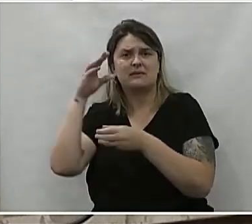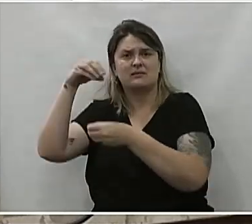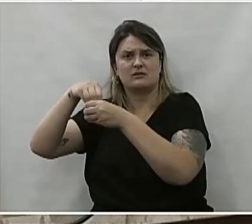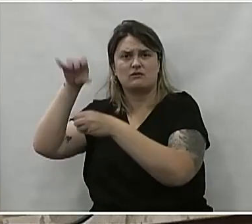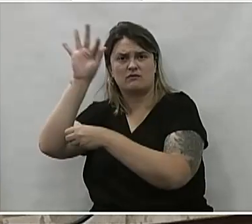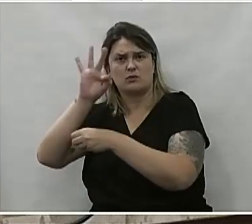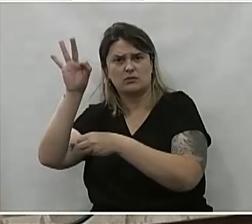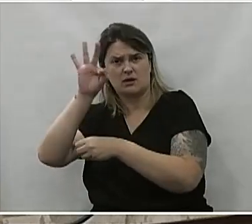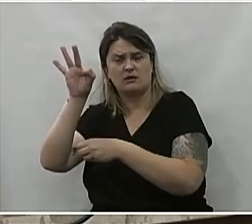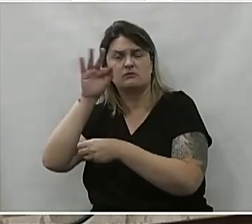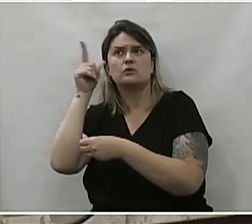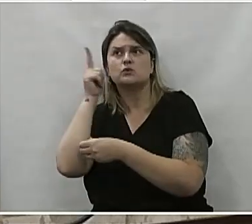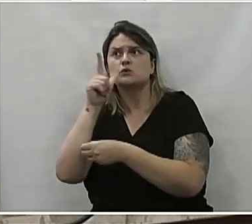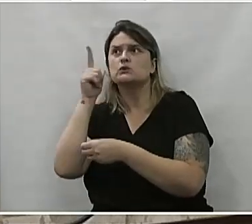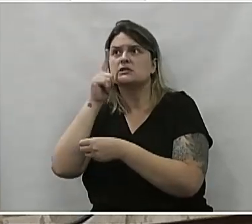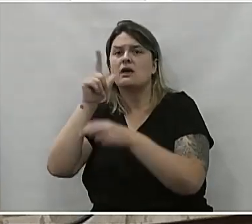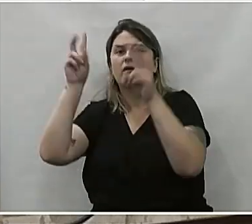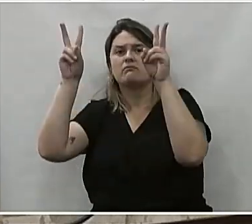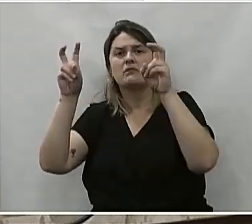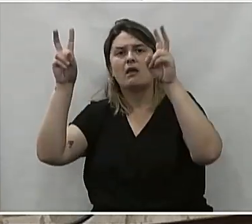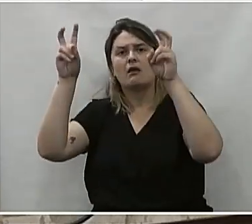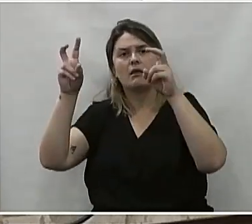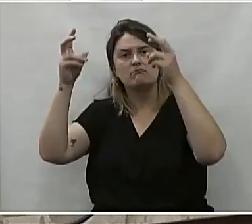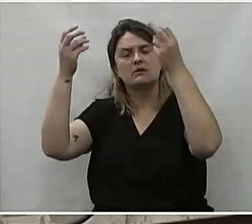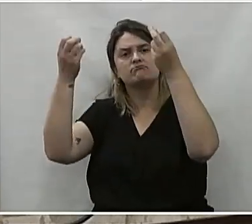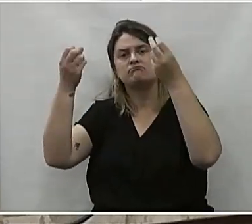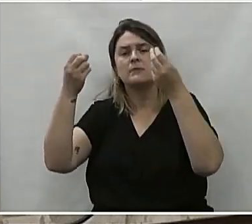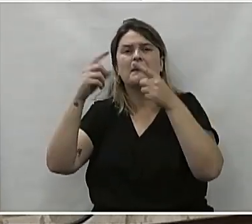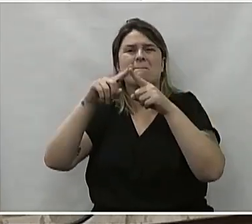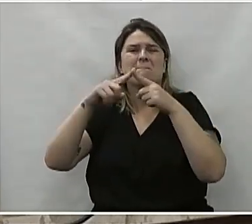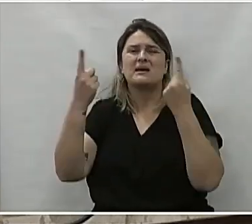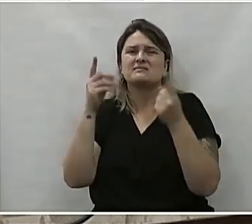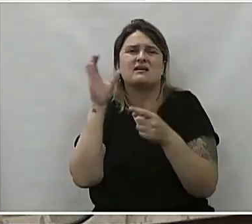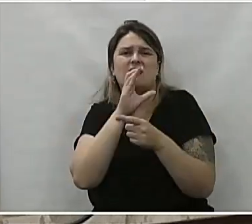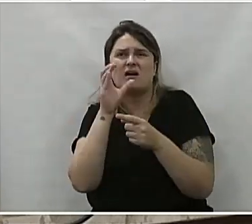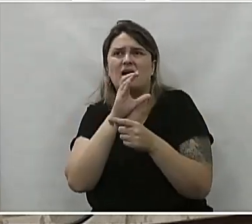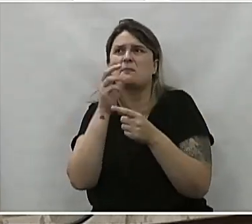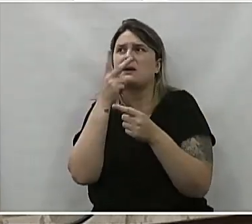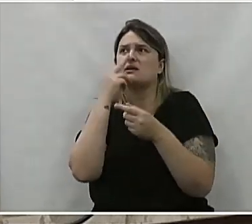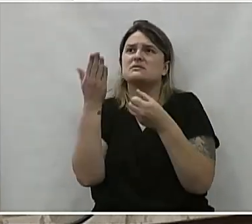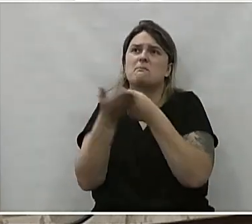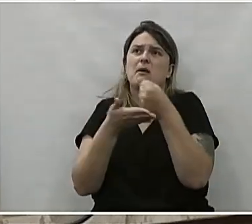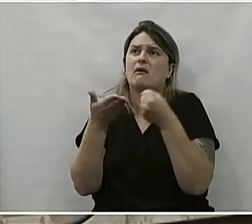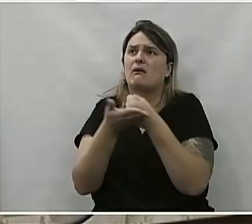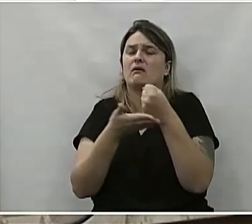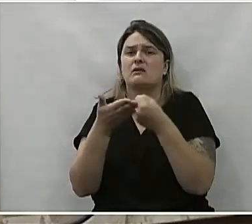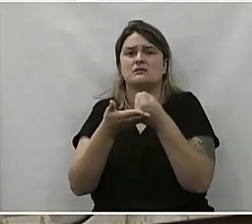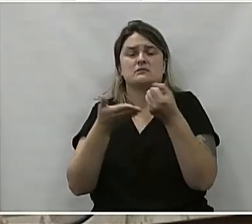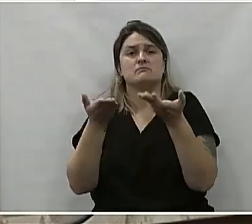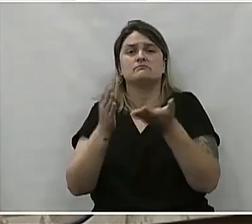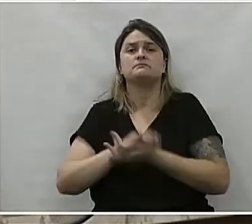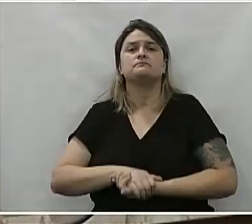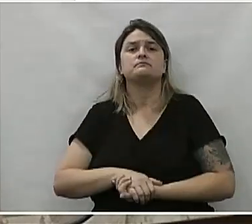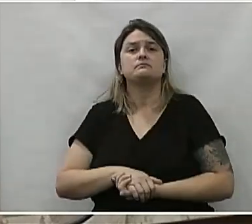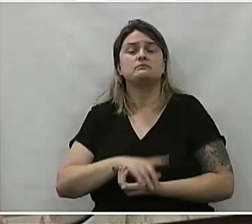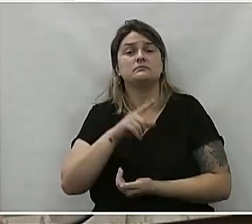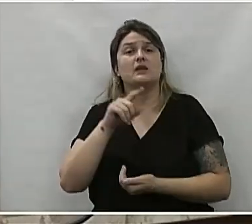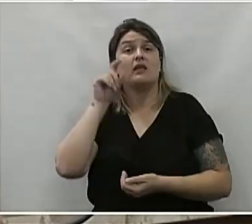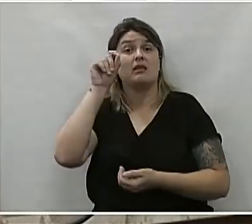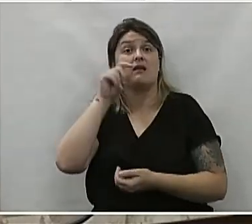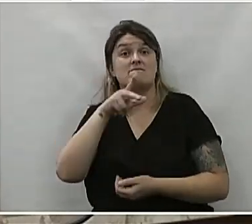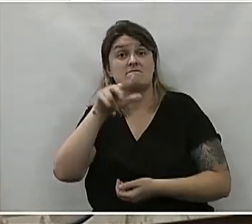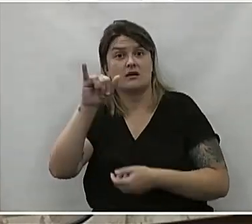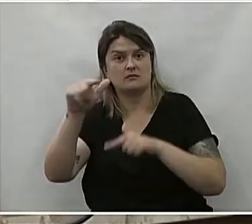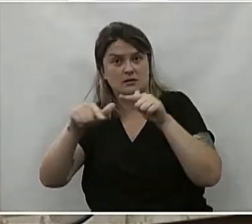faculdades A gente consegue Muitos temas Abordar Às vezes De uma forma Muito rasa Muito rápida E a gente Quem